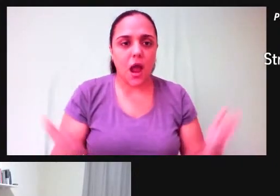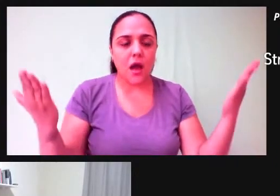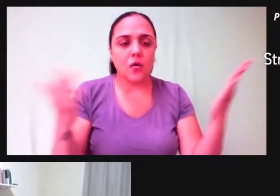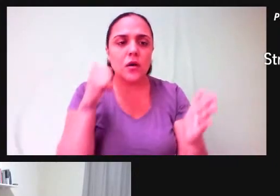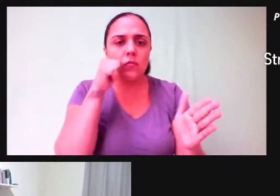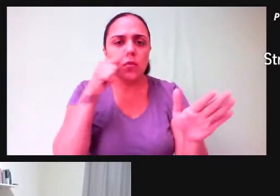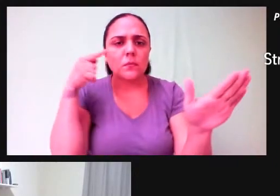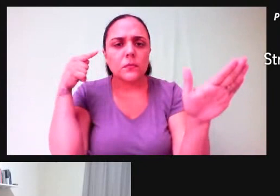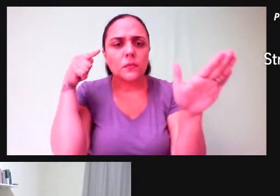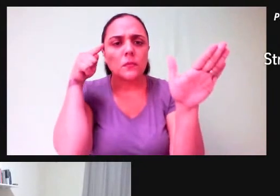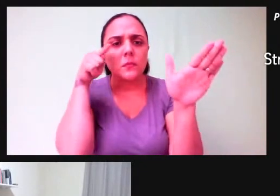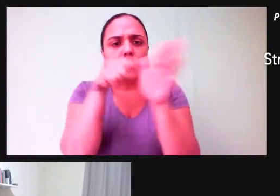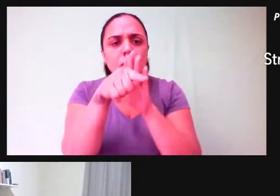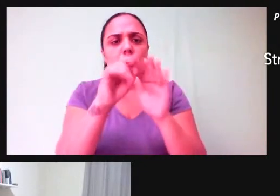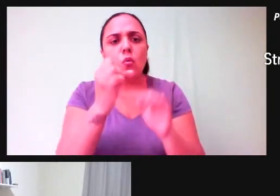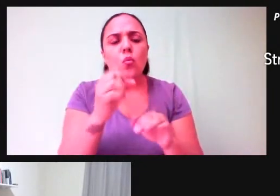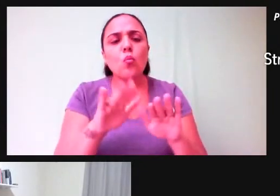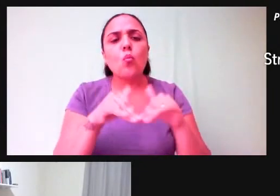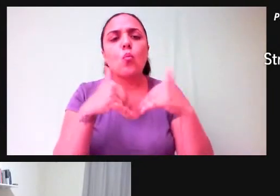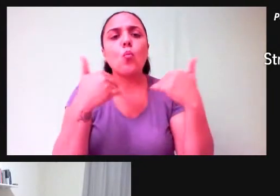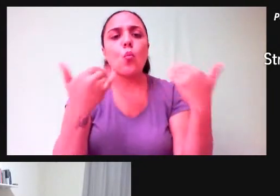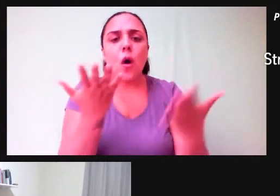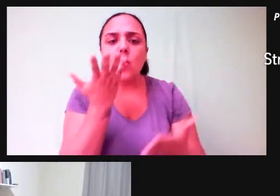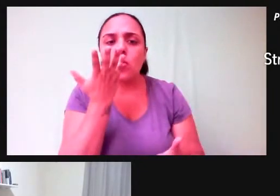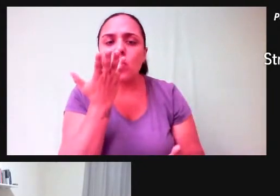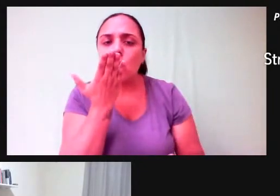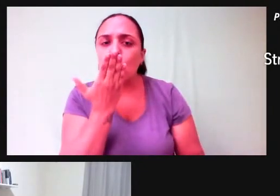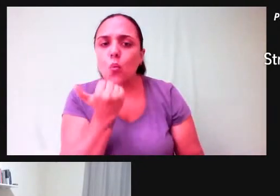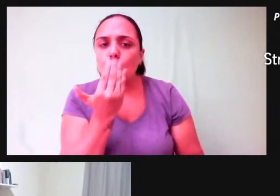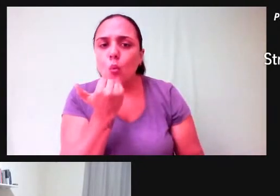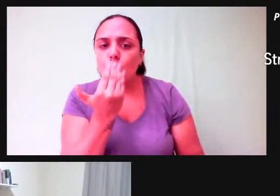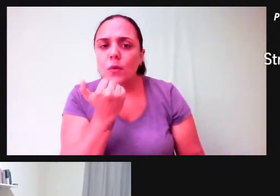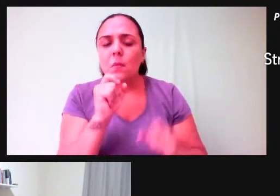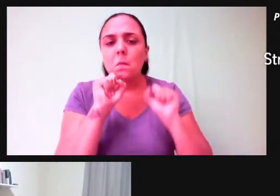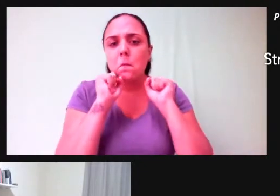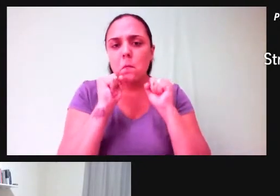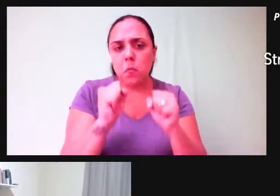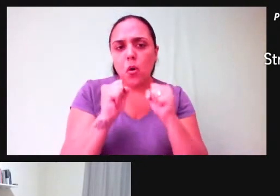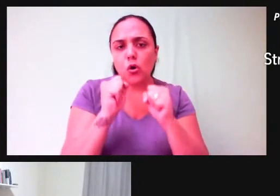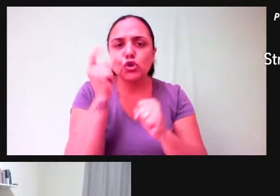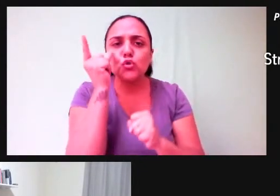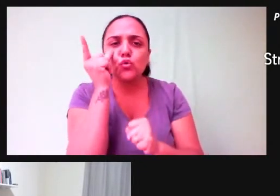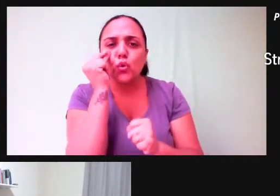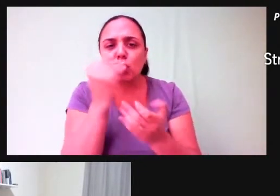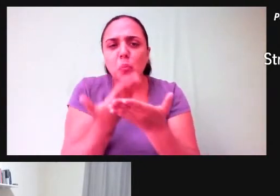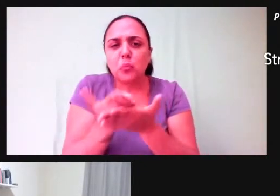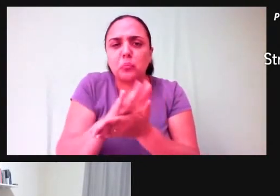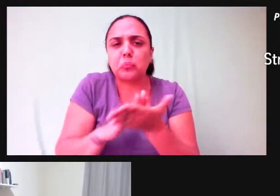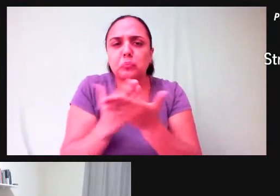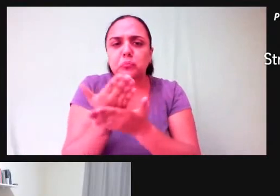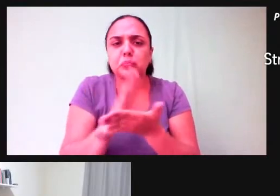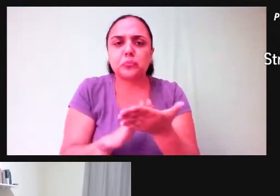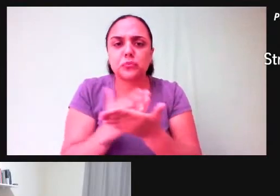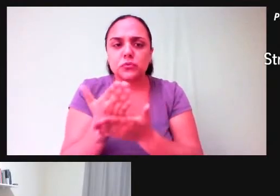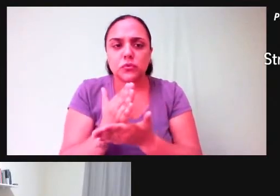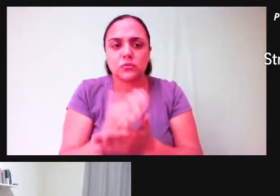Ramalho, ela está perguntando, quais os alimentos que podem influenciar no padrão do sono do autista?